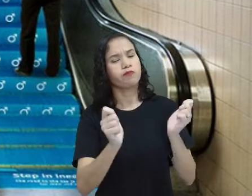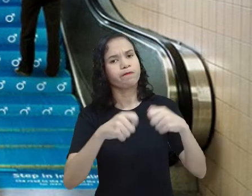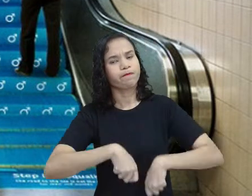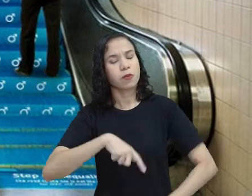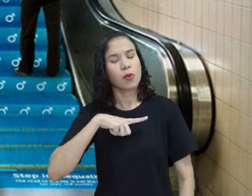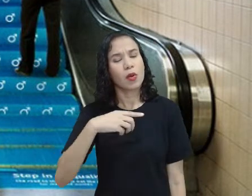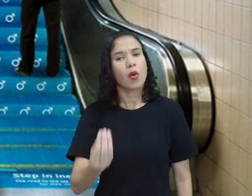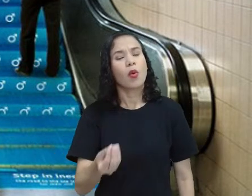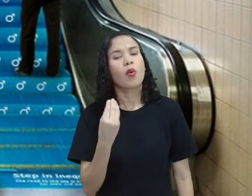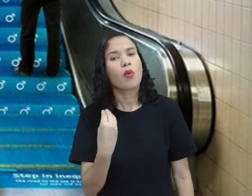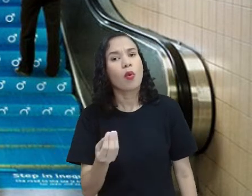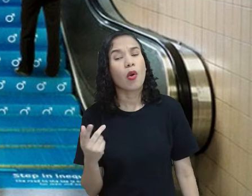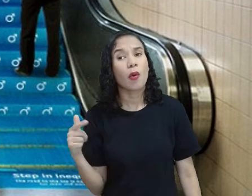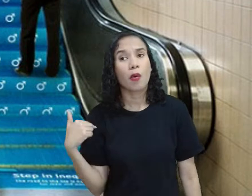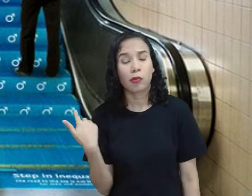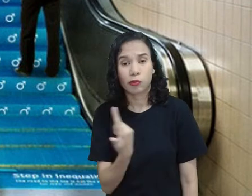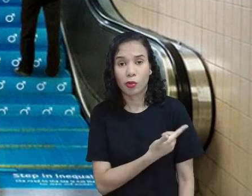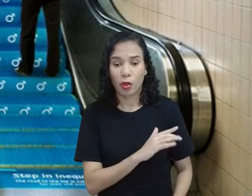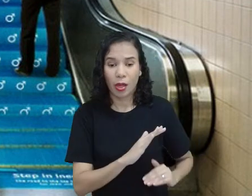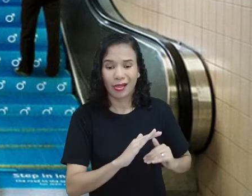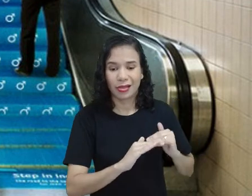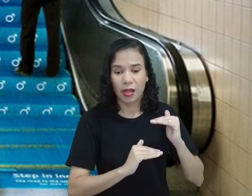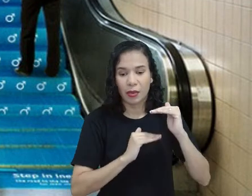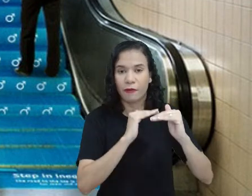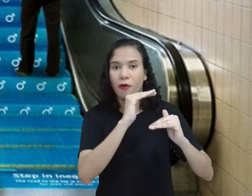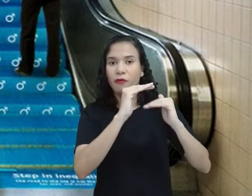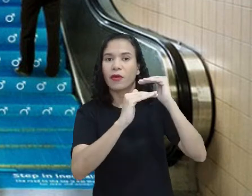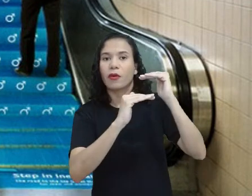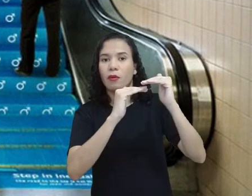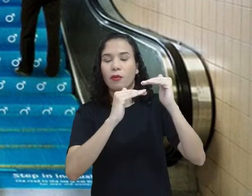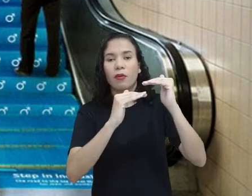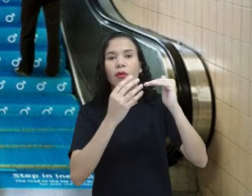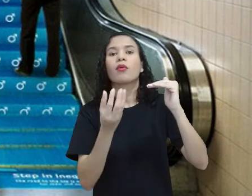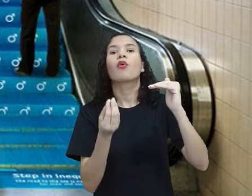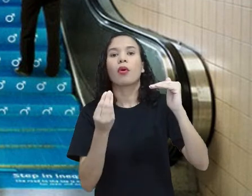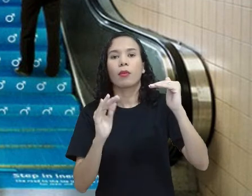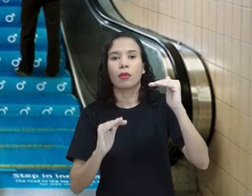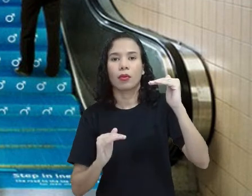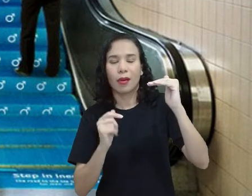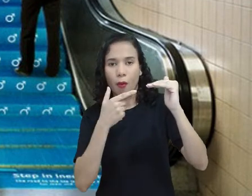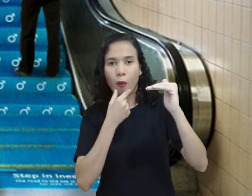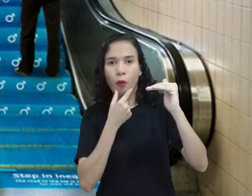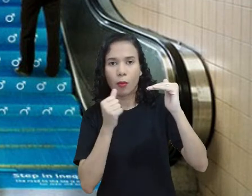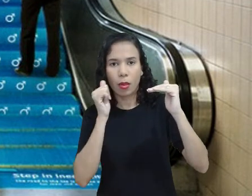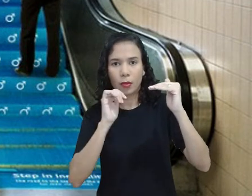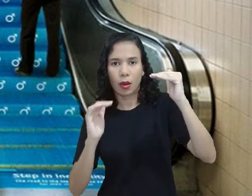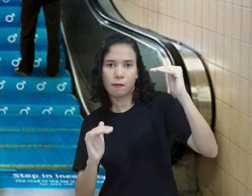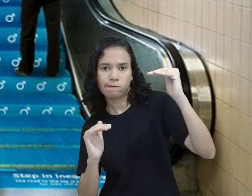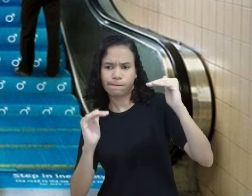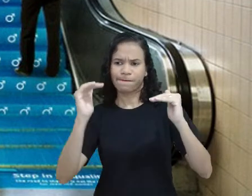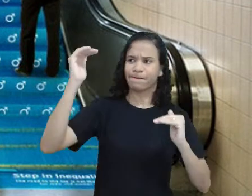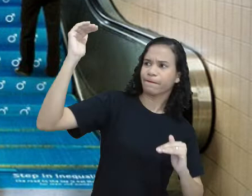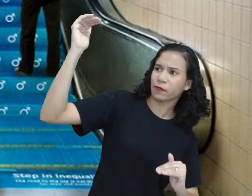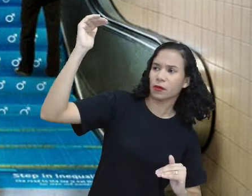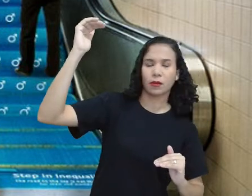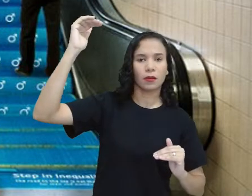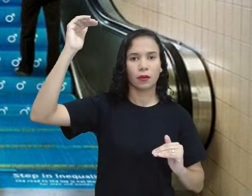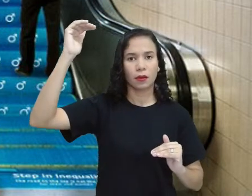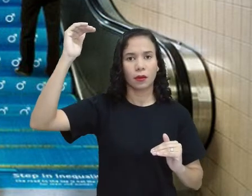do quanto que a gente avançou em deixar mais desigual entre homens e mulheres.